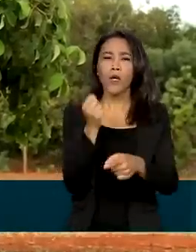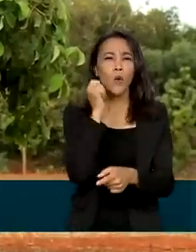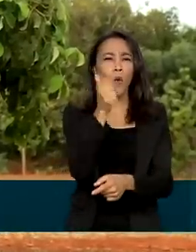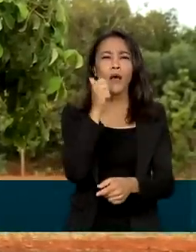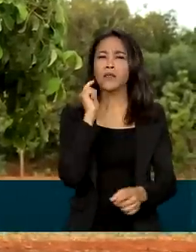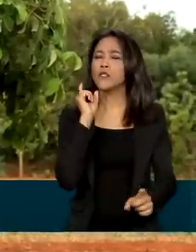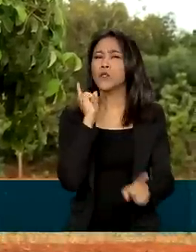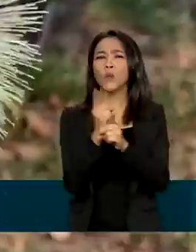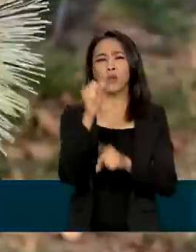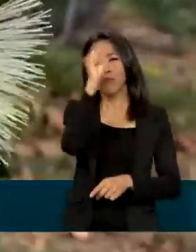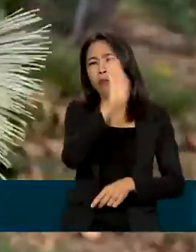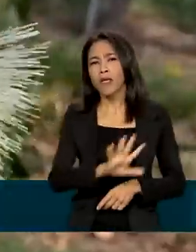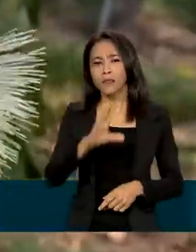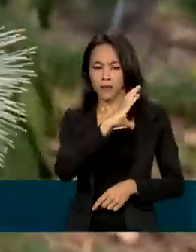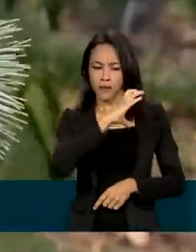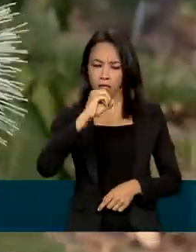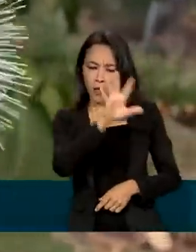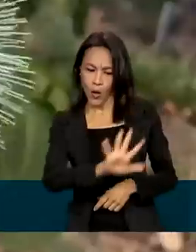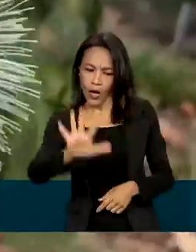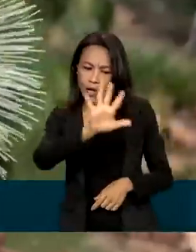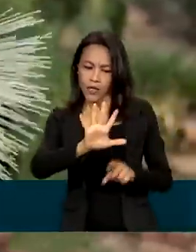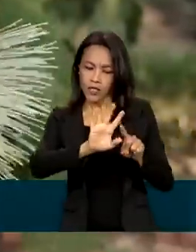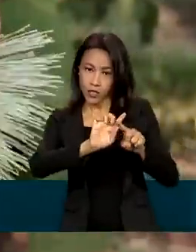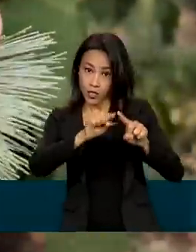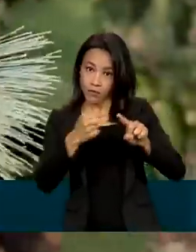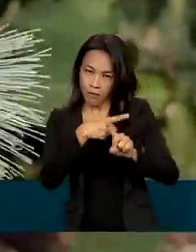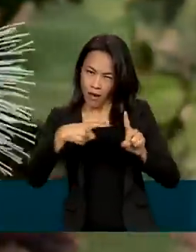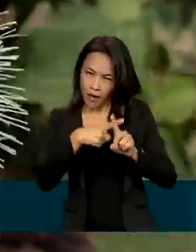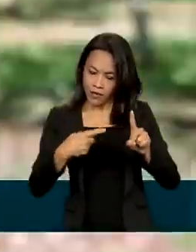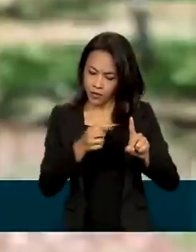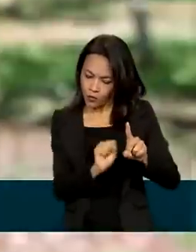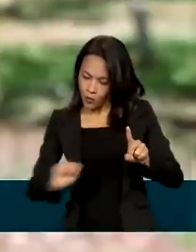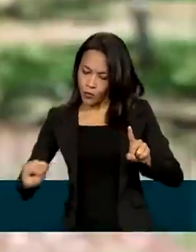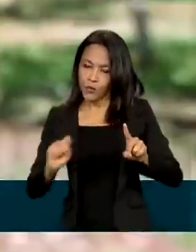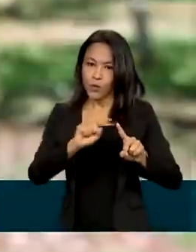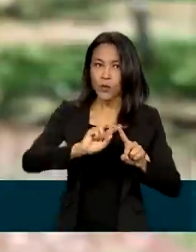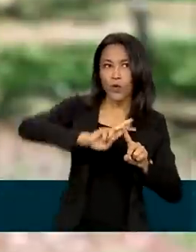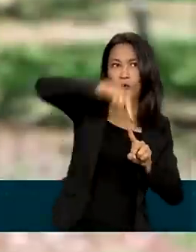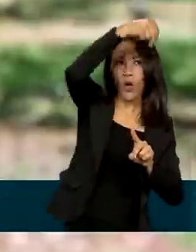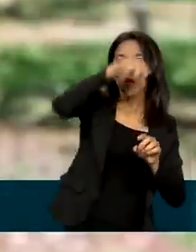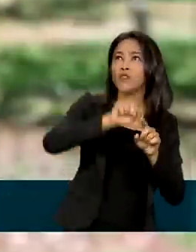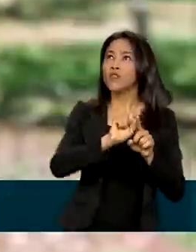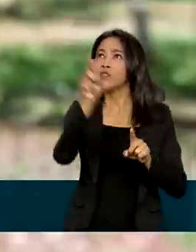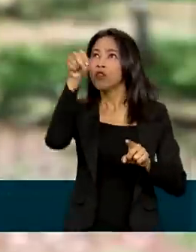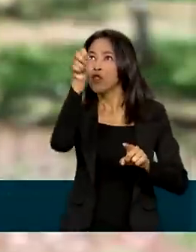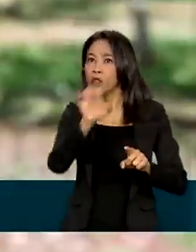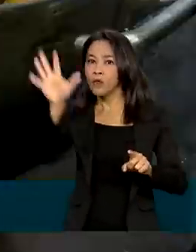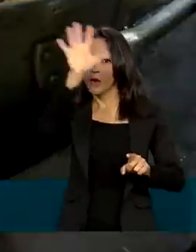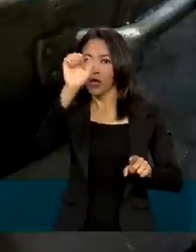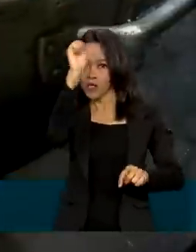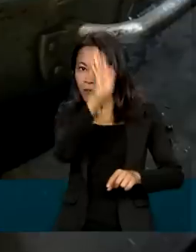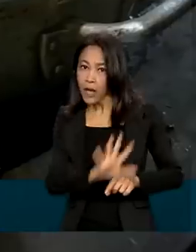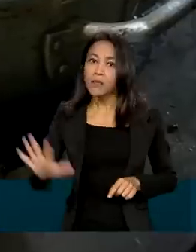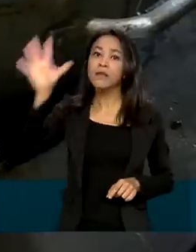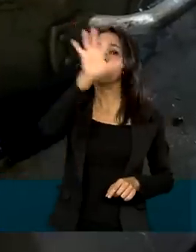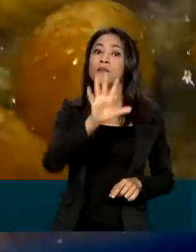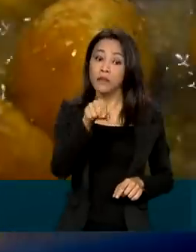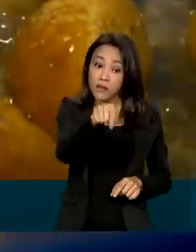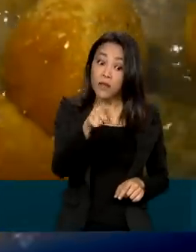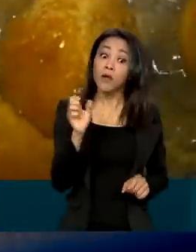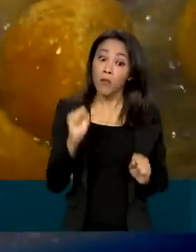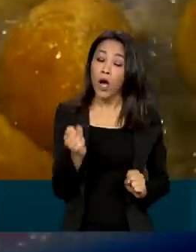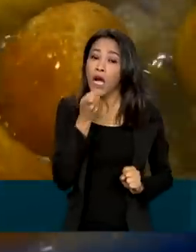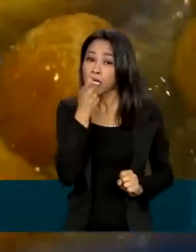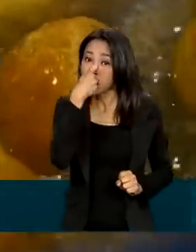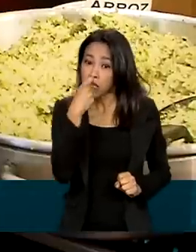toda a região centro-oeste e em parte das regiões Sudeste Norte e nordeste do país o pequi pode ser